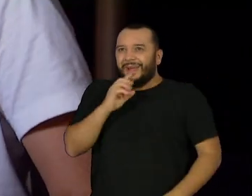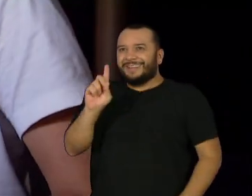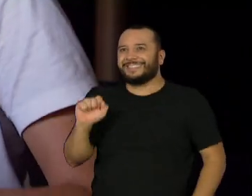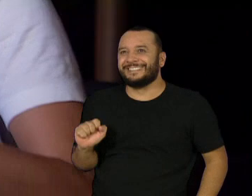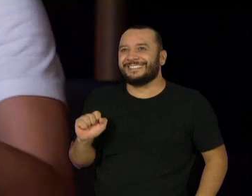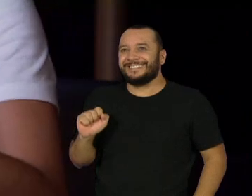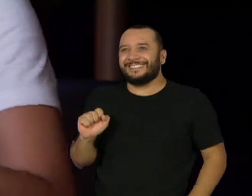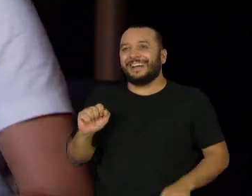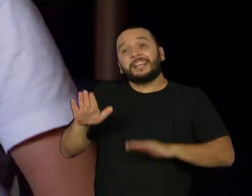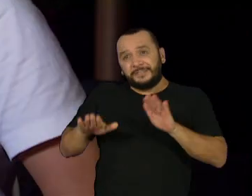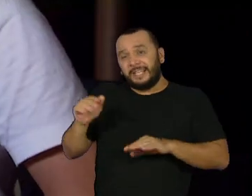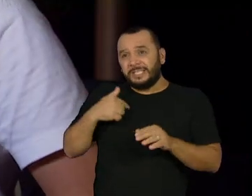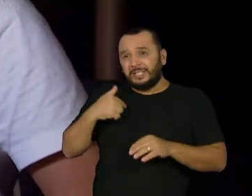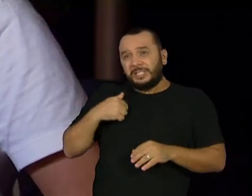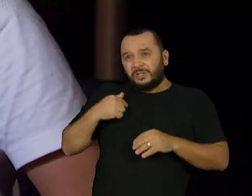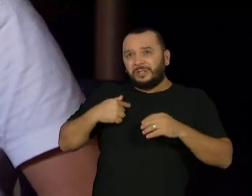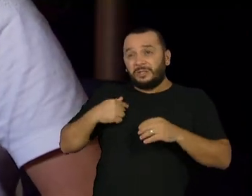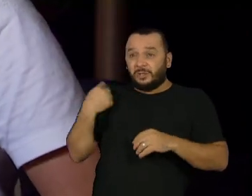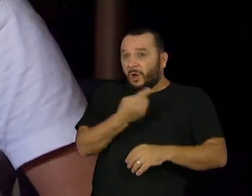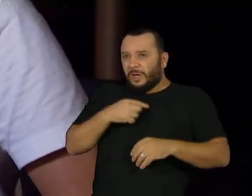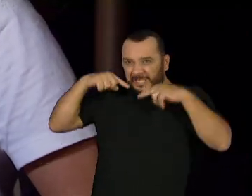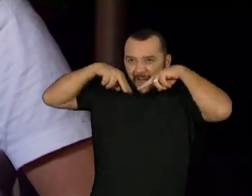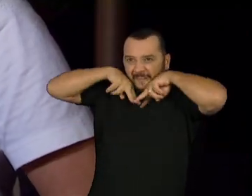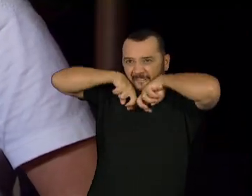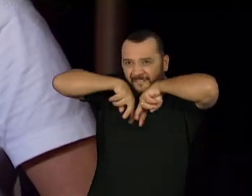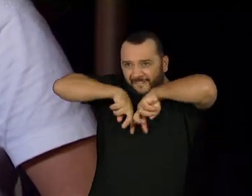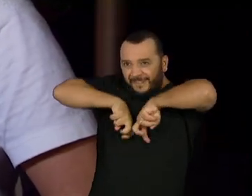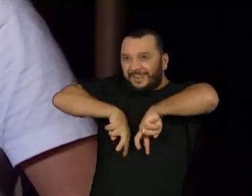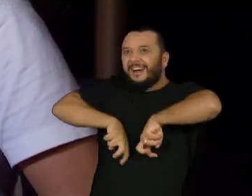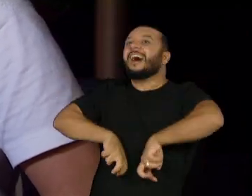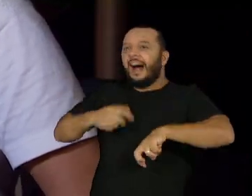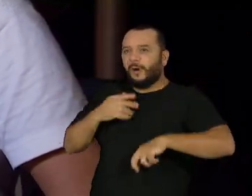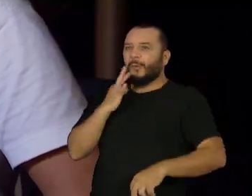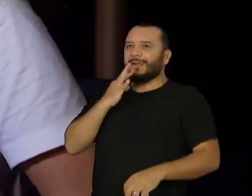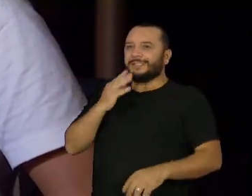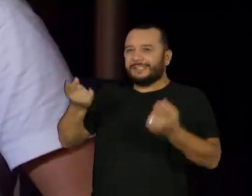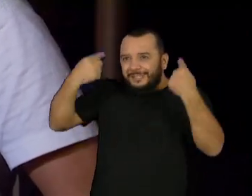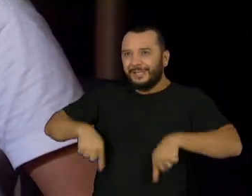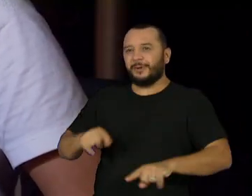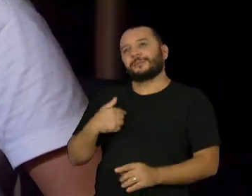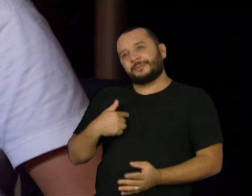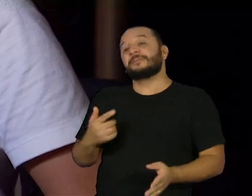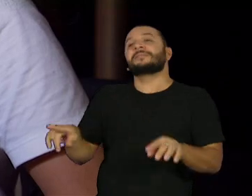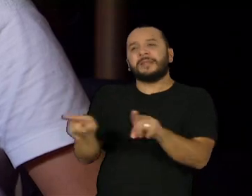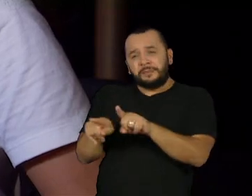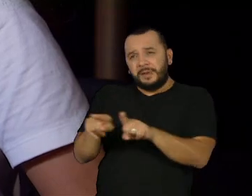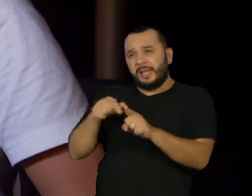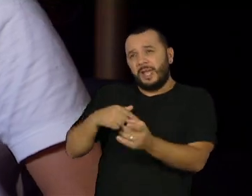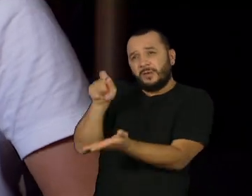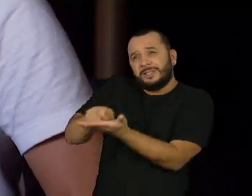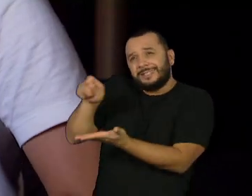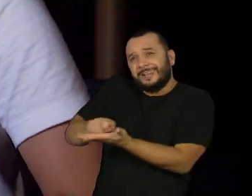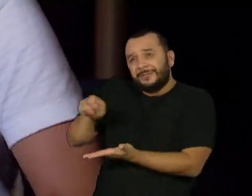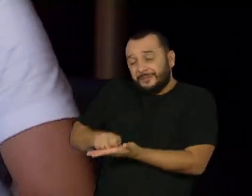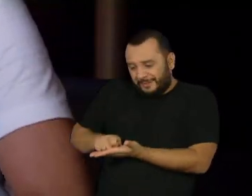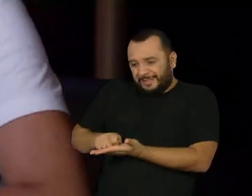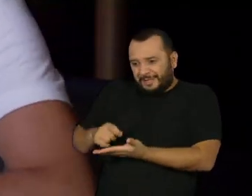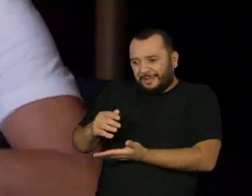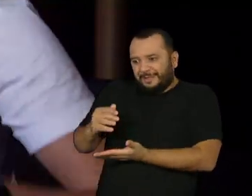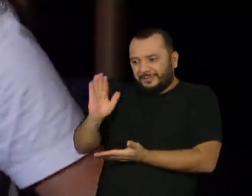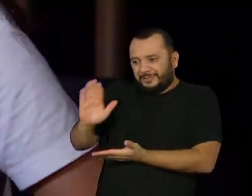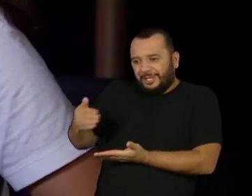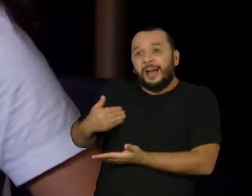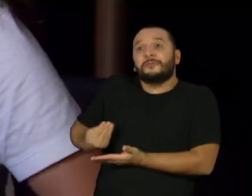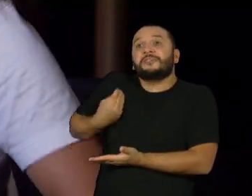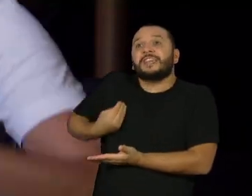Acho que justamente por eu escrever os diários, né? Eu ia me tornando personagem da minha história. Então, se acontecer uma coisa